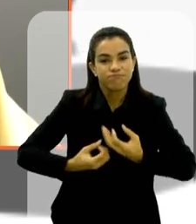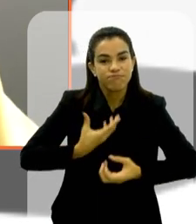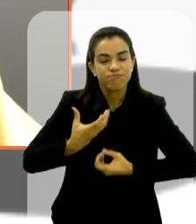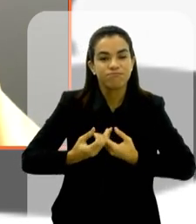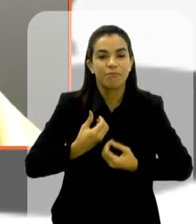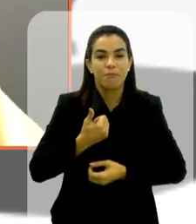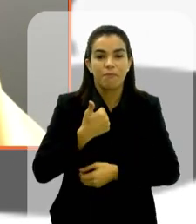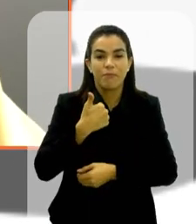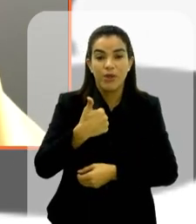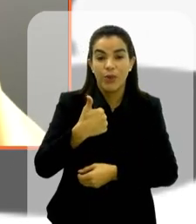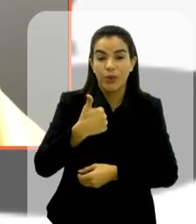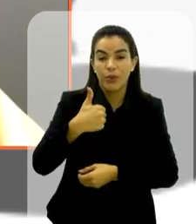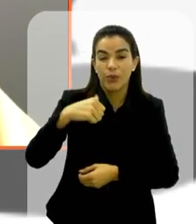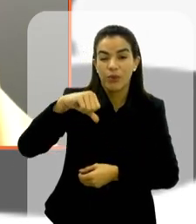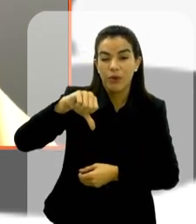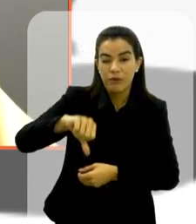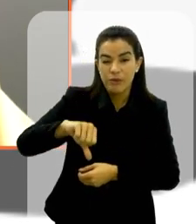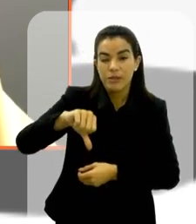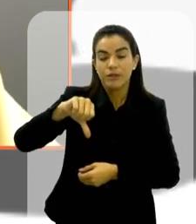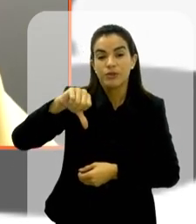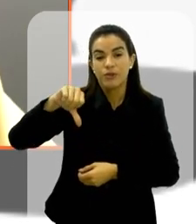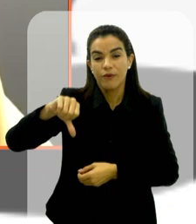de